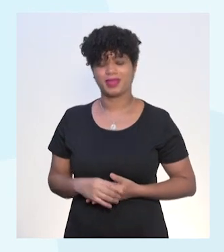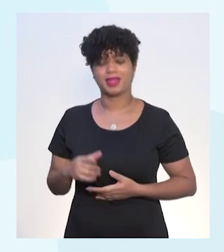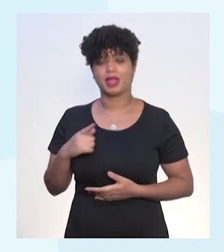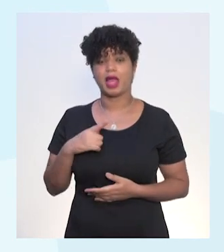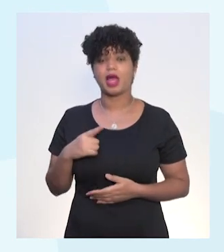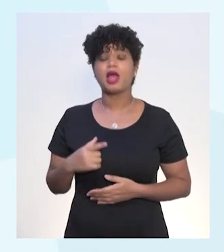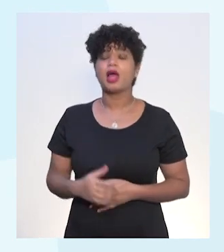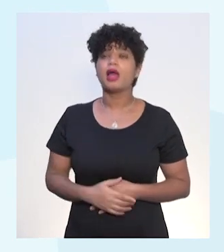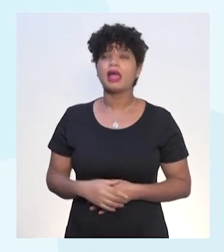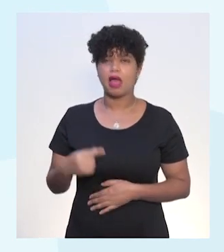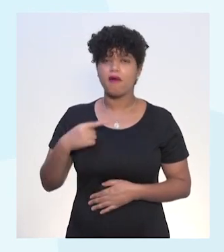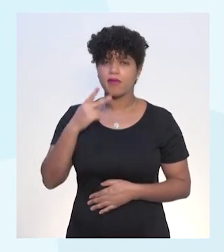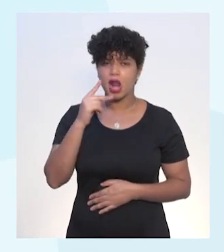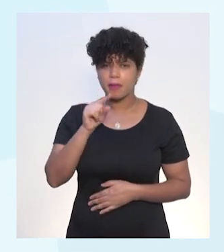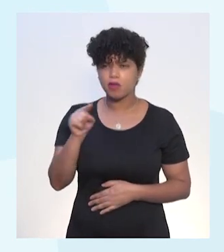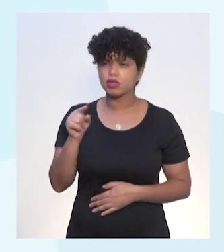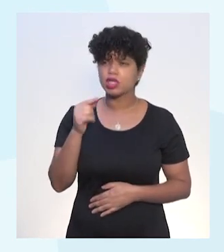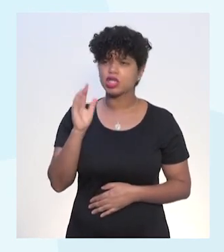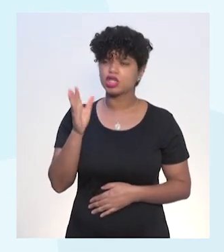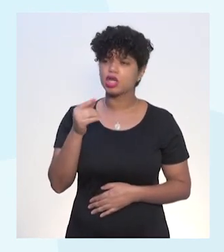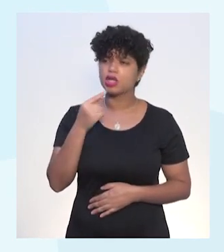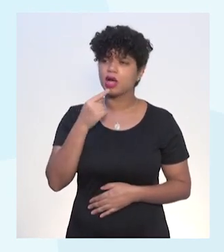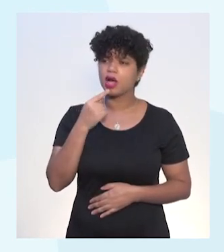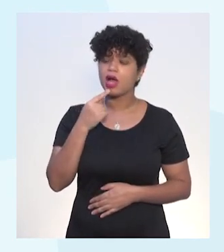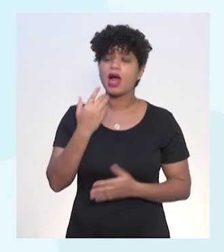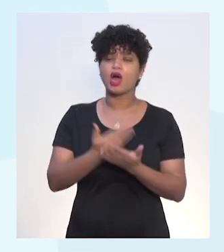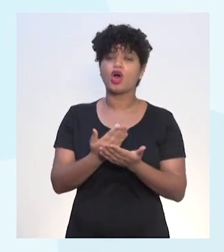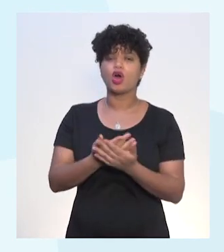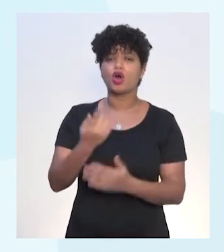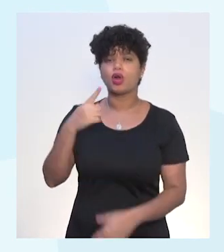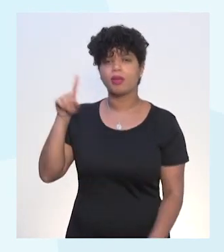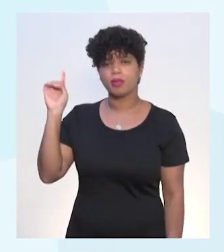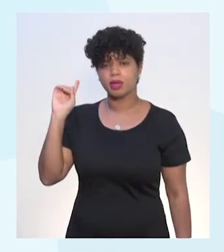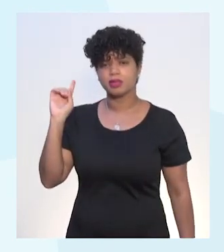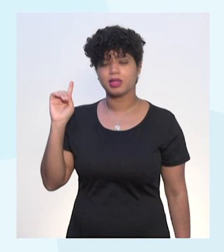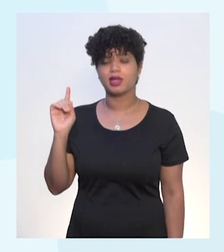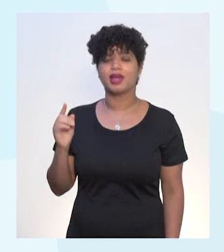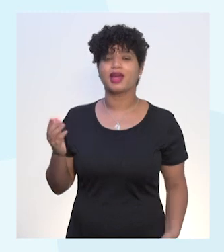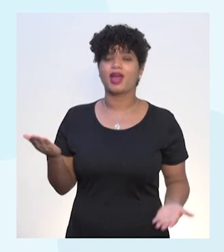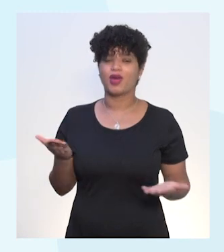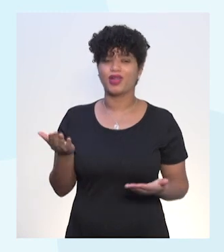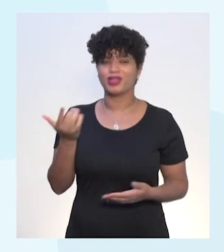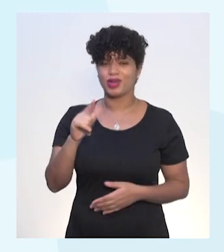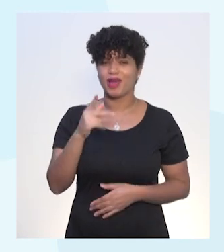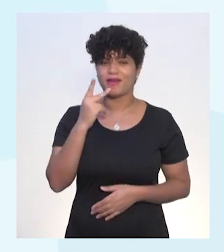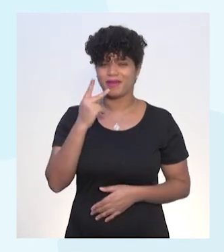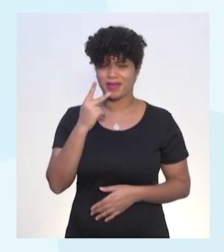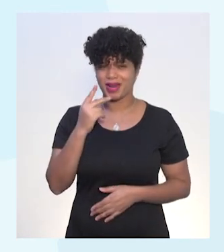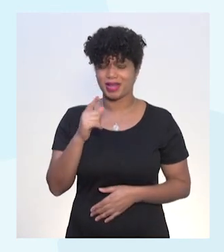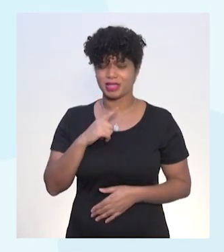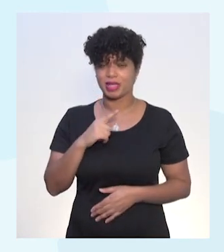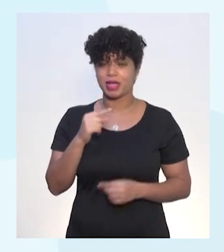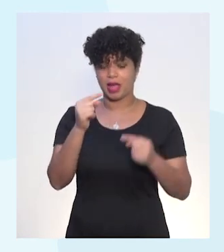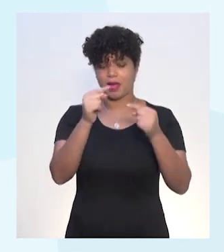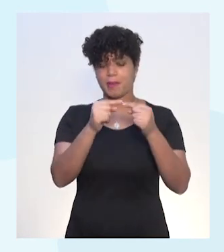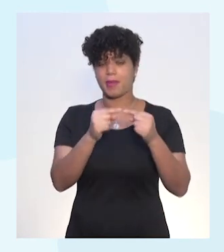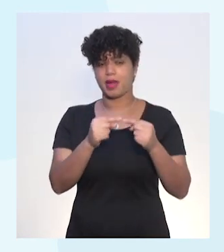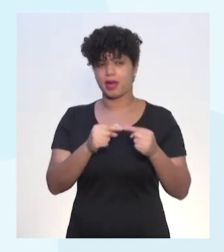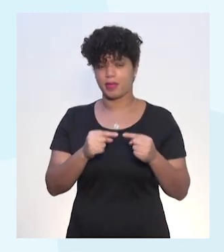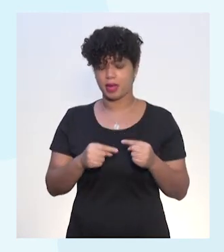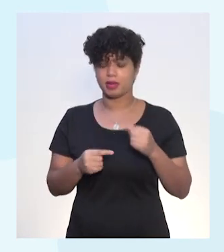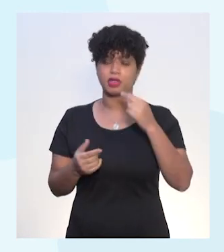que inclusive eu falei essa mensagem aí na última aula e eu gostaria de hoje falar uma outra mensagem final que tem a ver